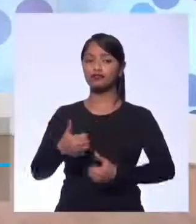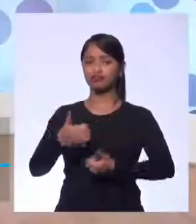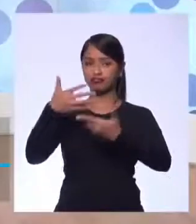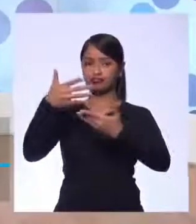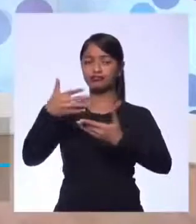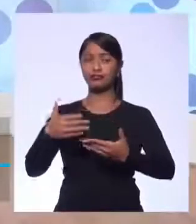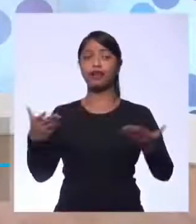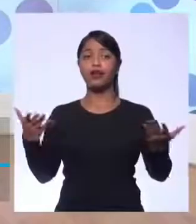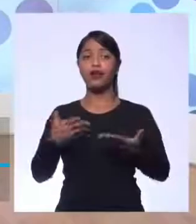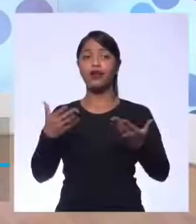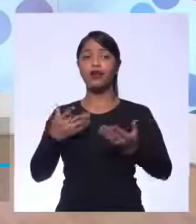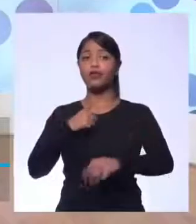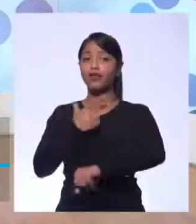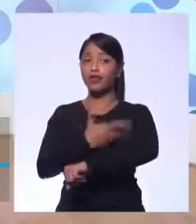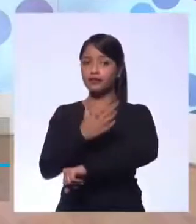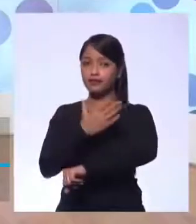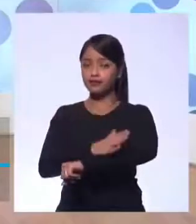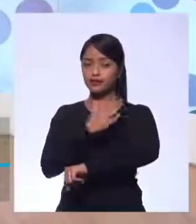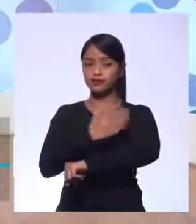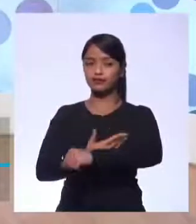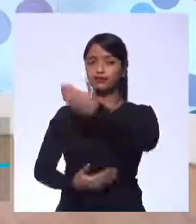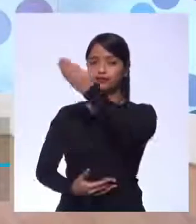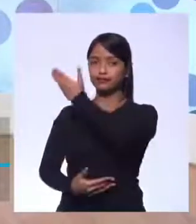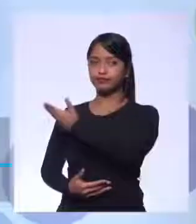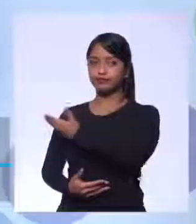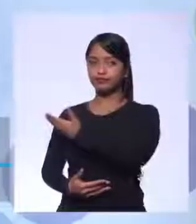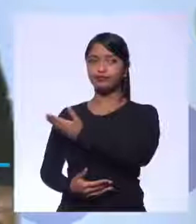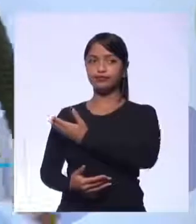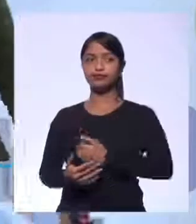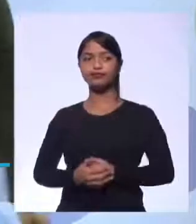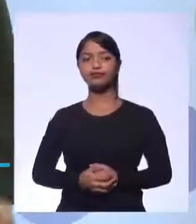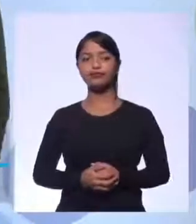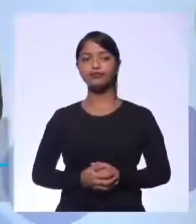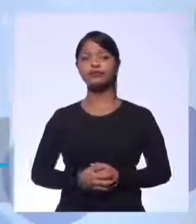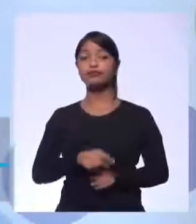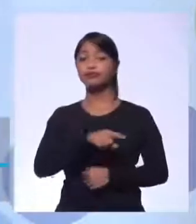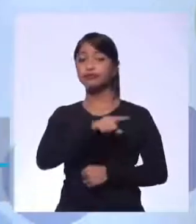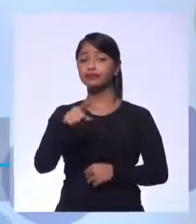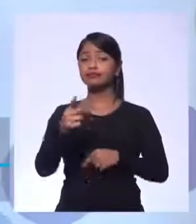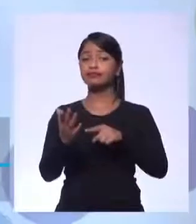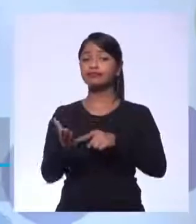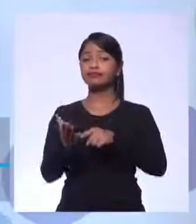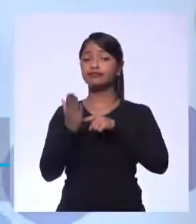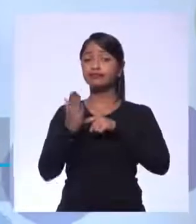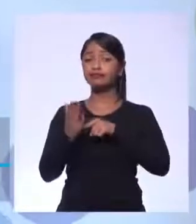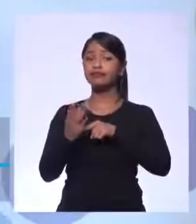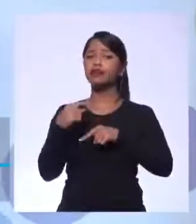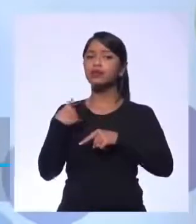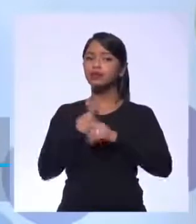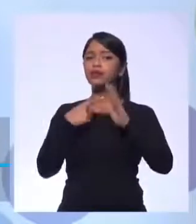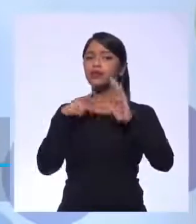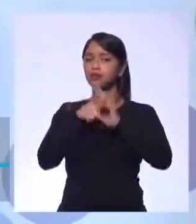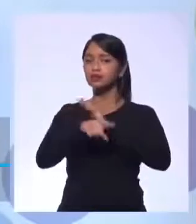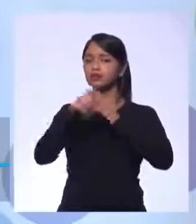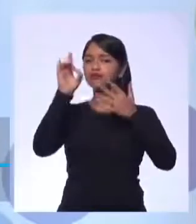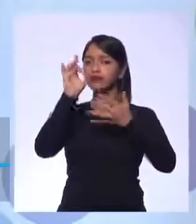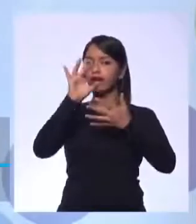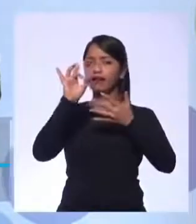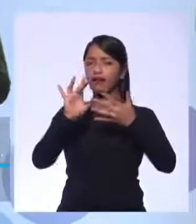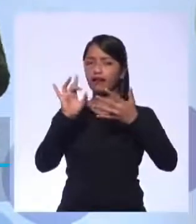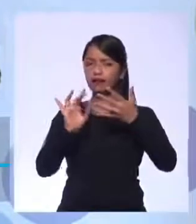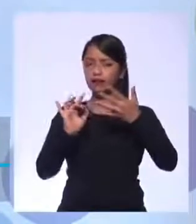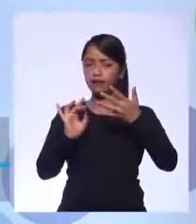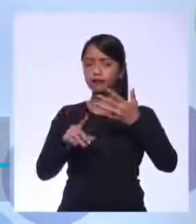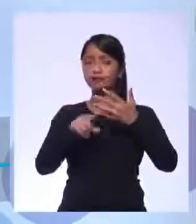Agora a gente vai colocar uns exercícios aqui, galera, e aí vocês vão mostrar pra gente. A gente vai perguntando de uma em uma e vocês